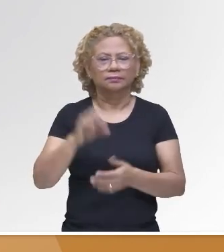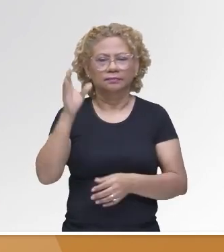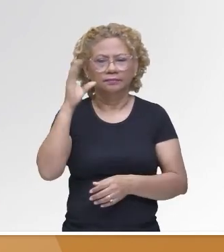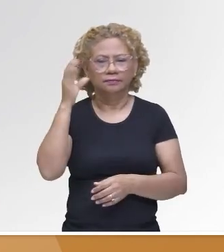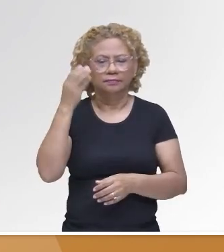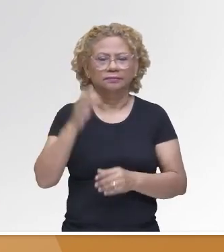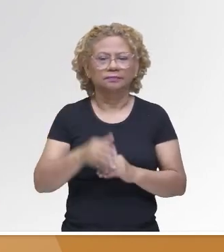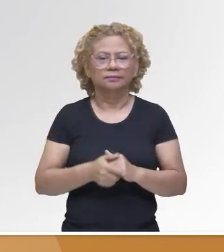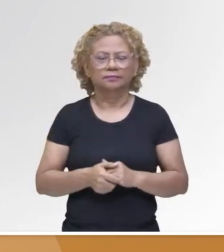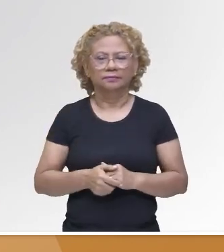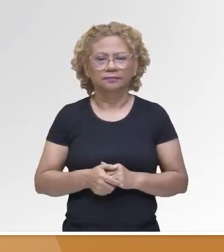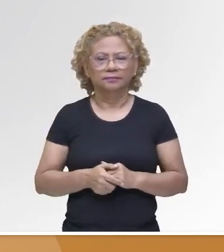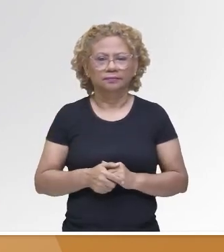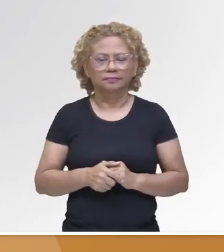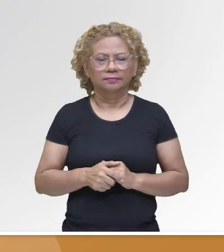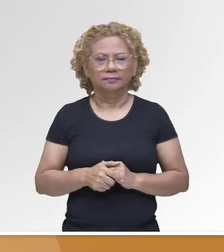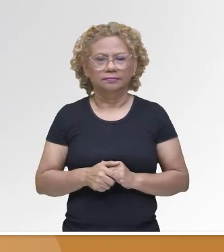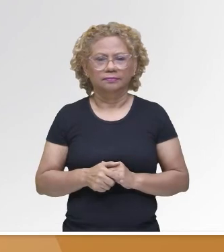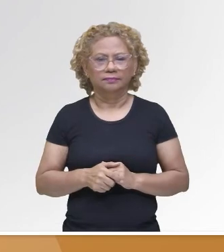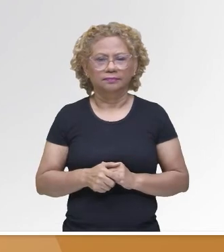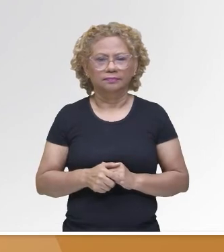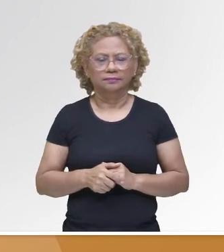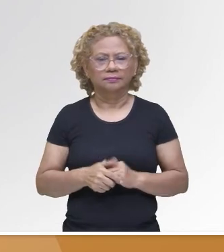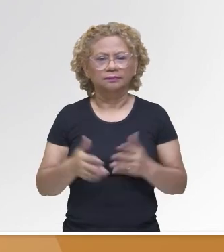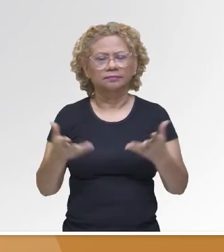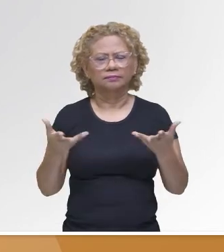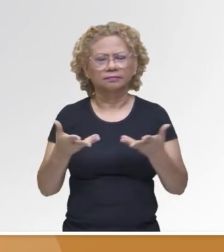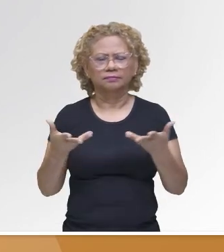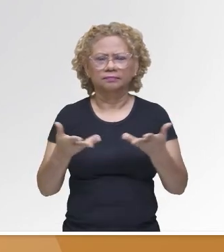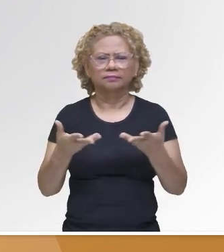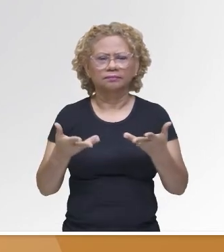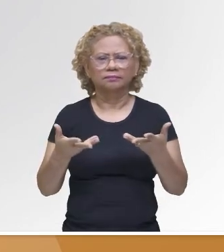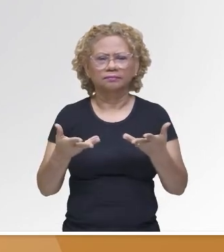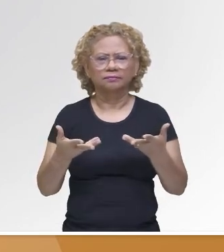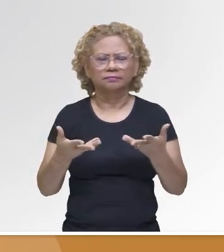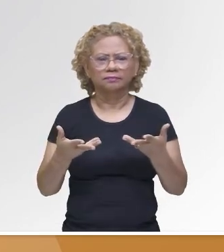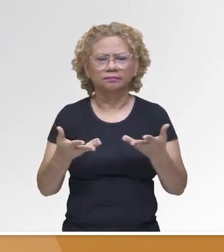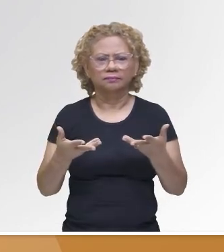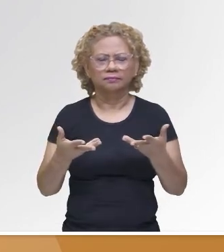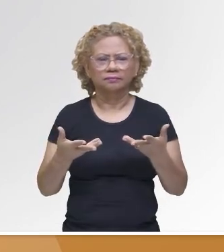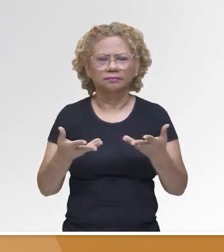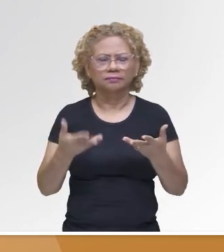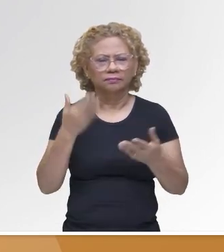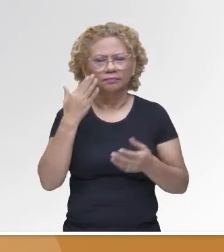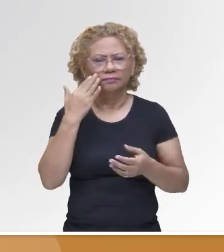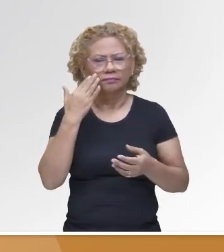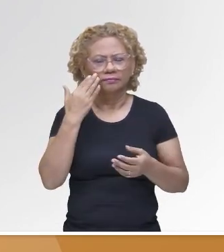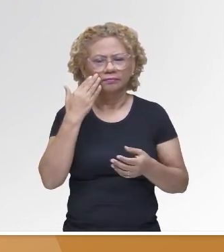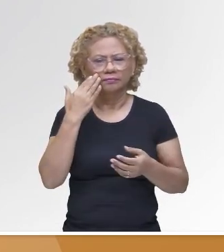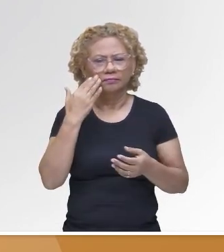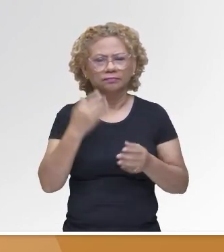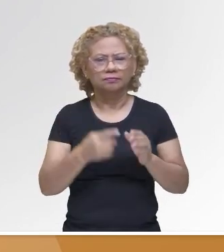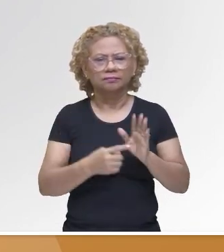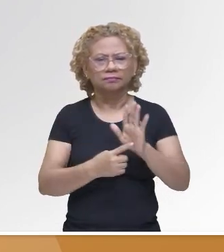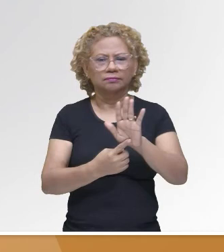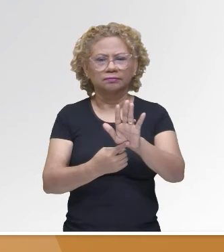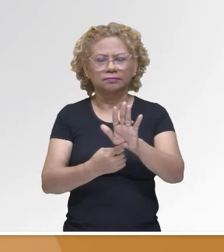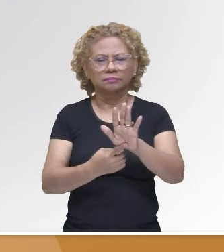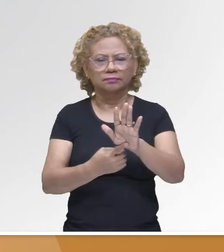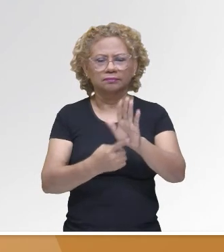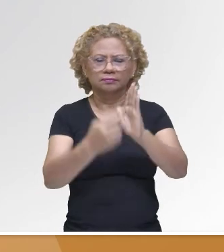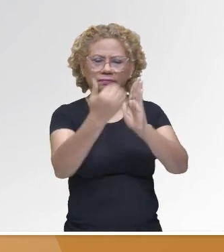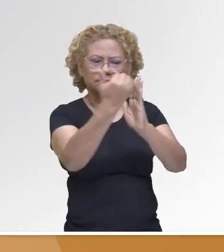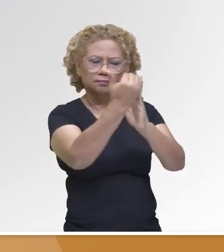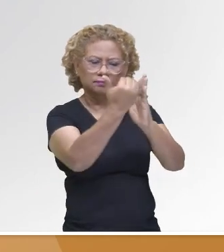E para a gente retratar um pouco o que eu falei até agora, a gente vai mostrar de uma maneira bem bonitinha para vocês aí,